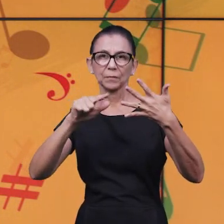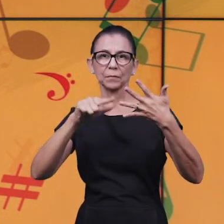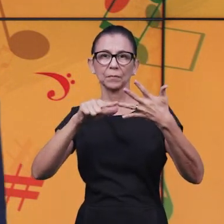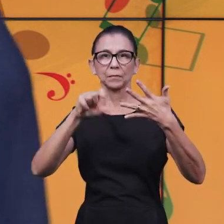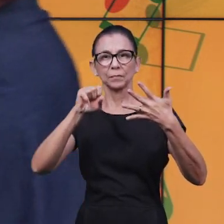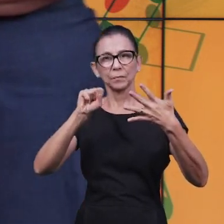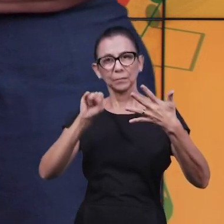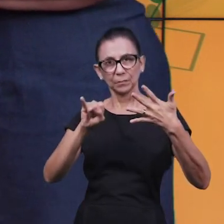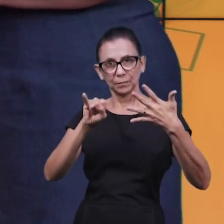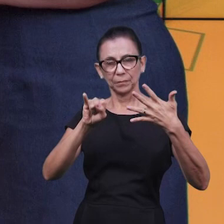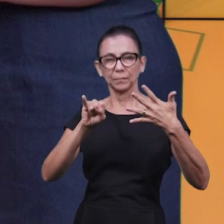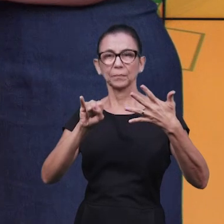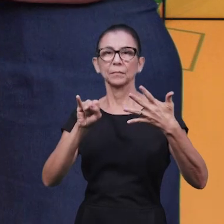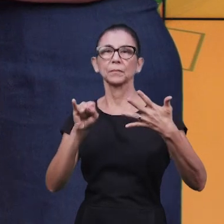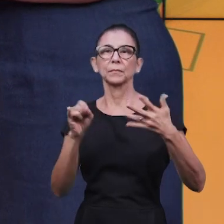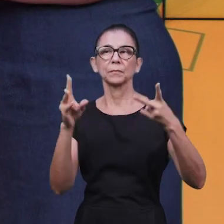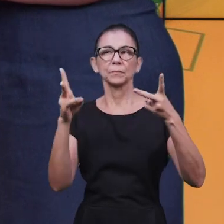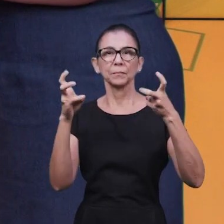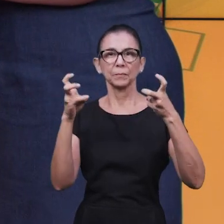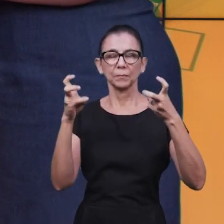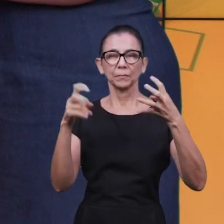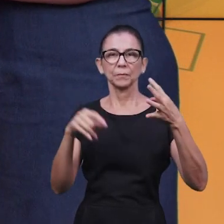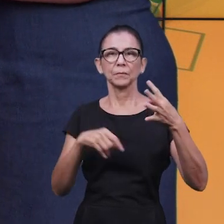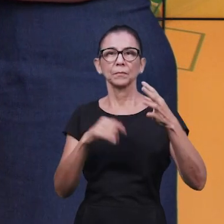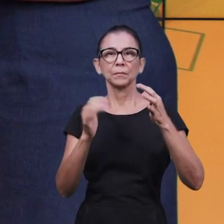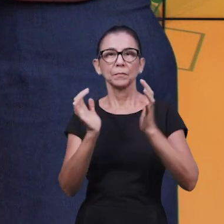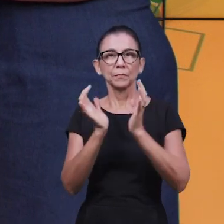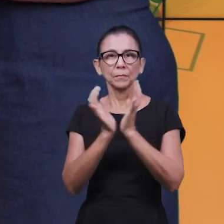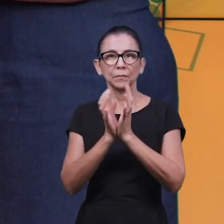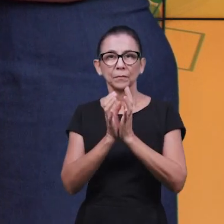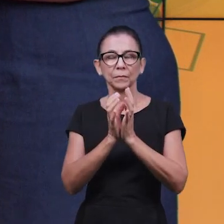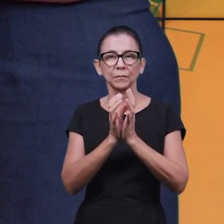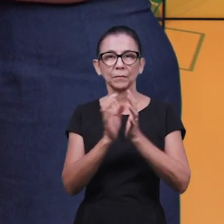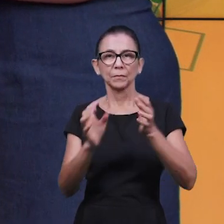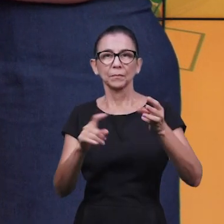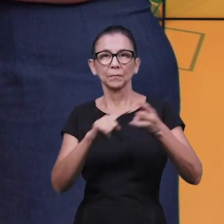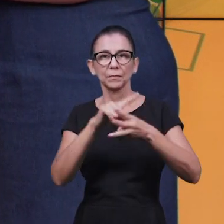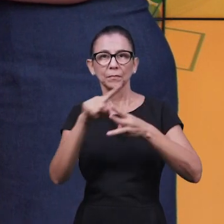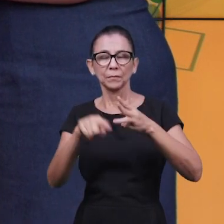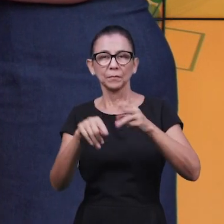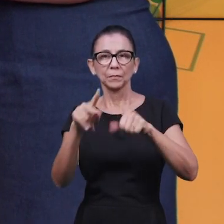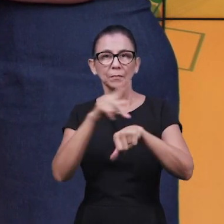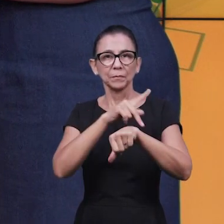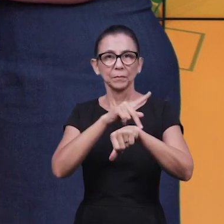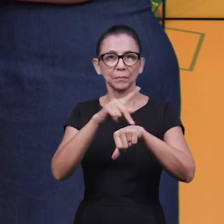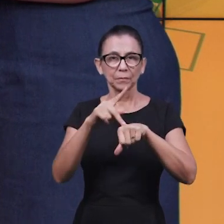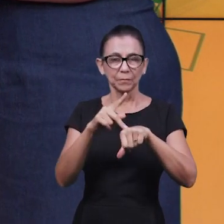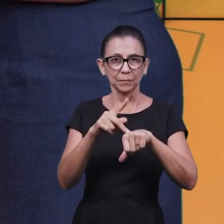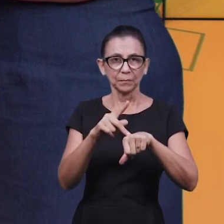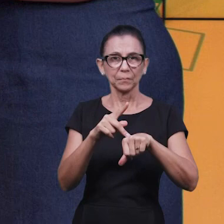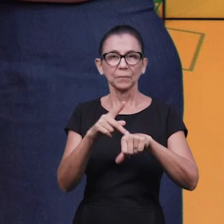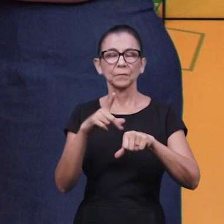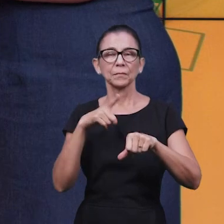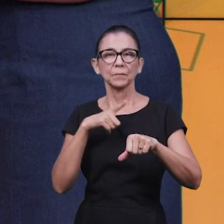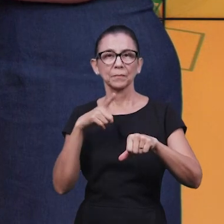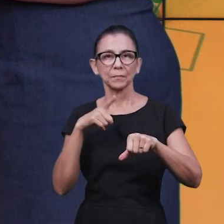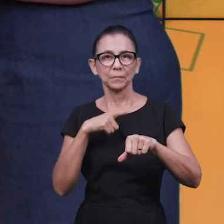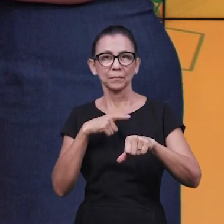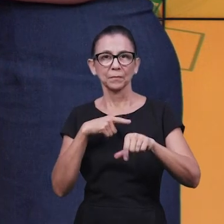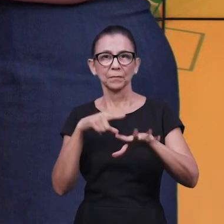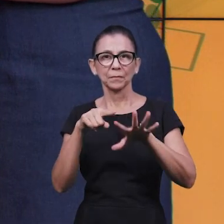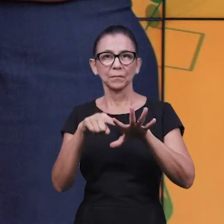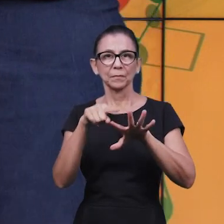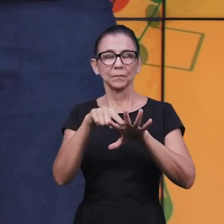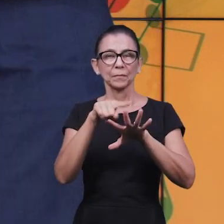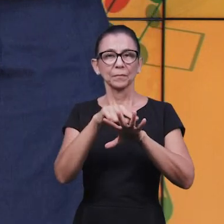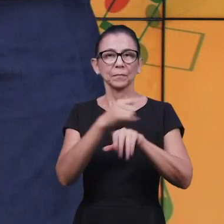Si. Observe, no grupinho de 3 pretinhas, nós temos a tecla branca, o Lá e